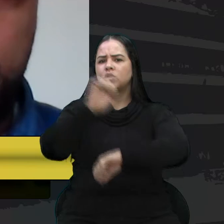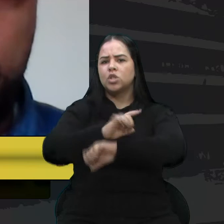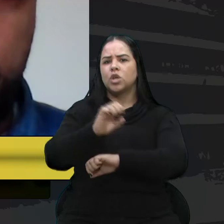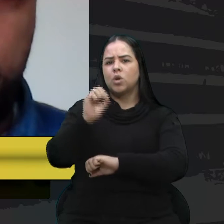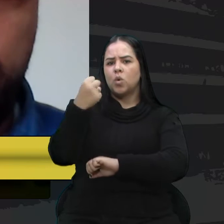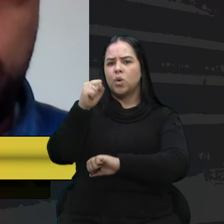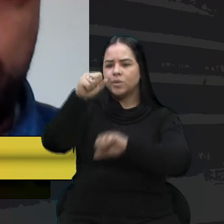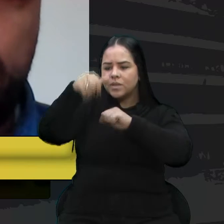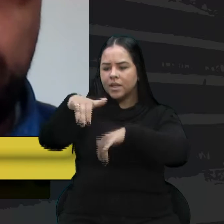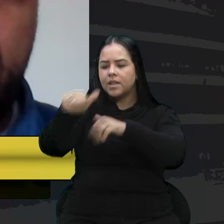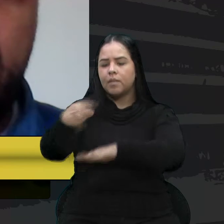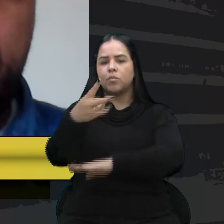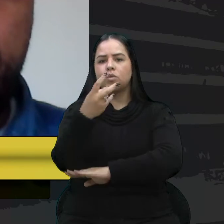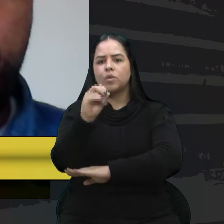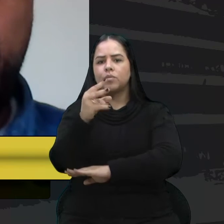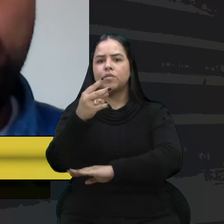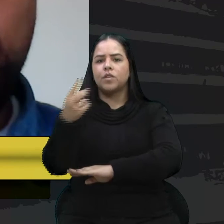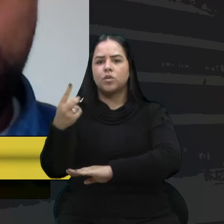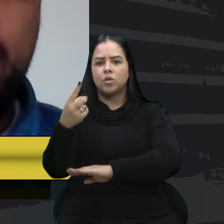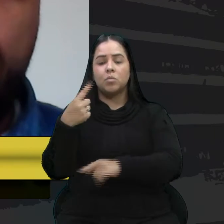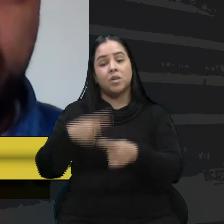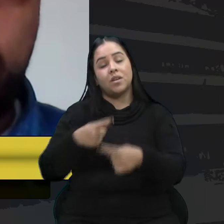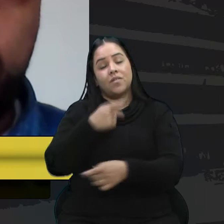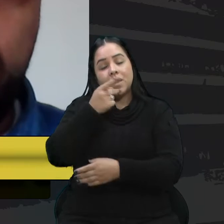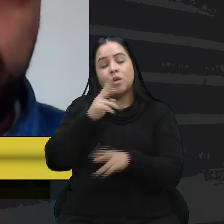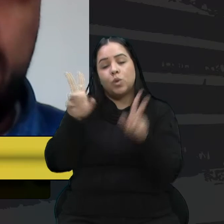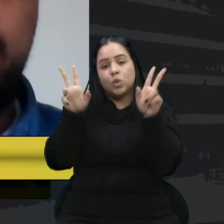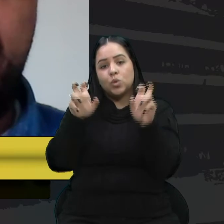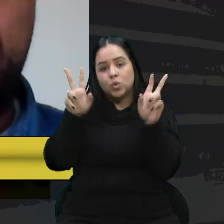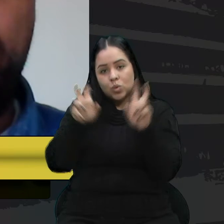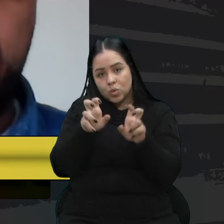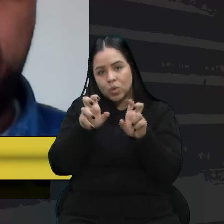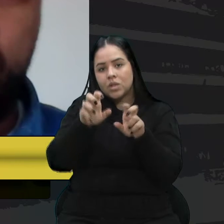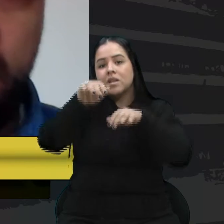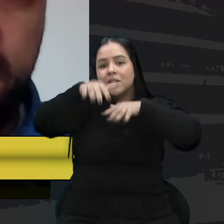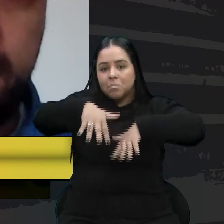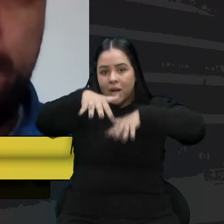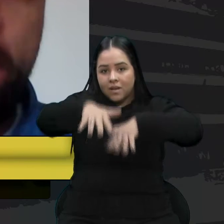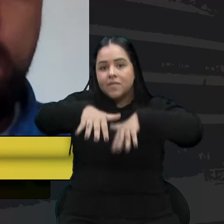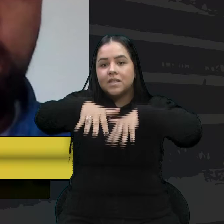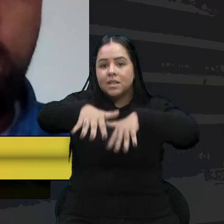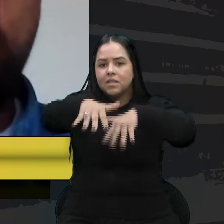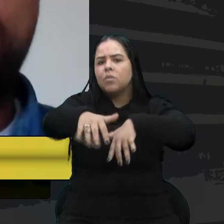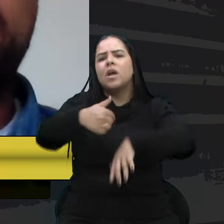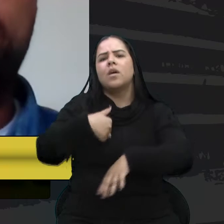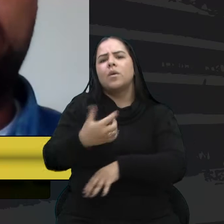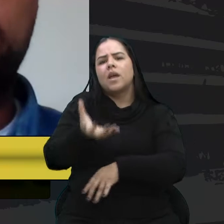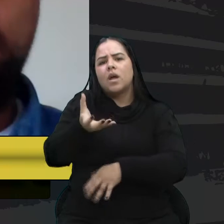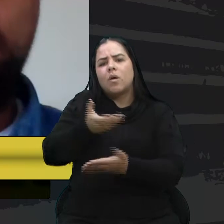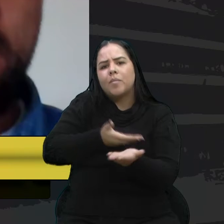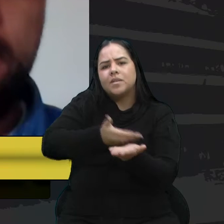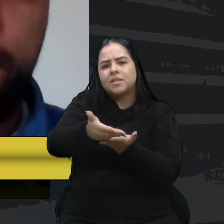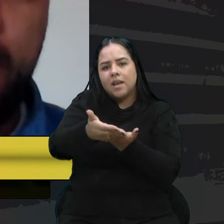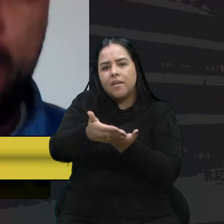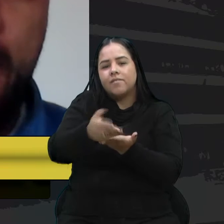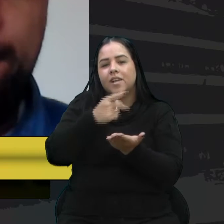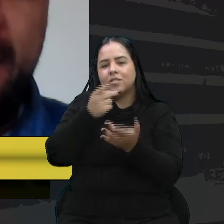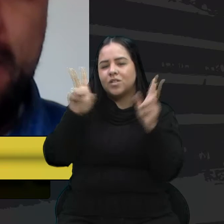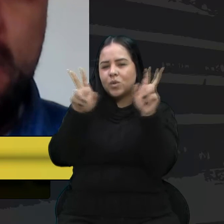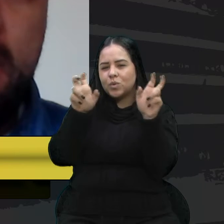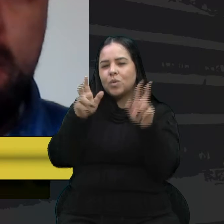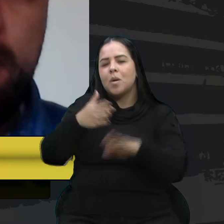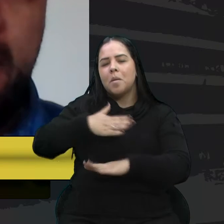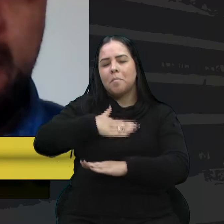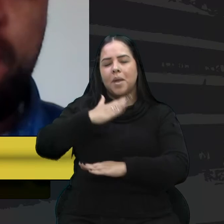setembro de 2021, e já que foi tocado no assunto das manifestações, eu queria começar falando sobre isso. Para